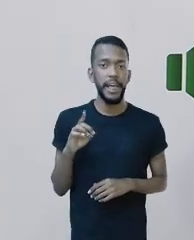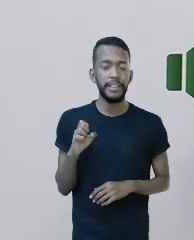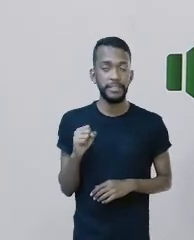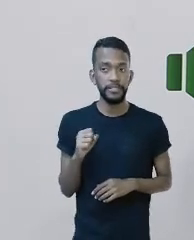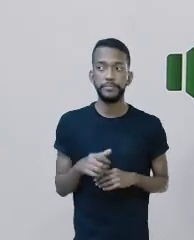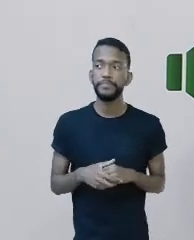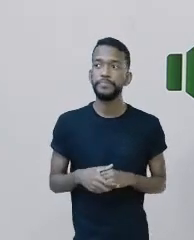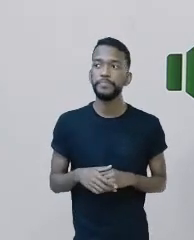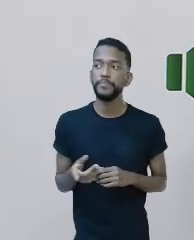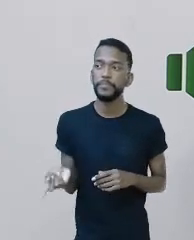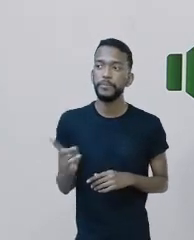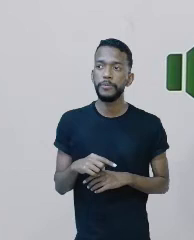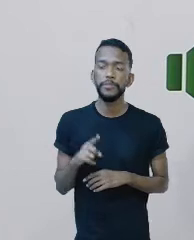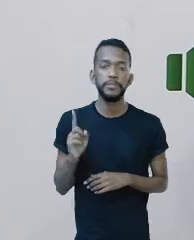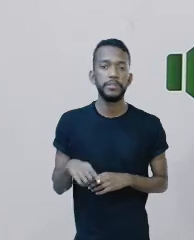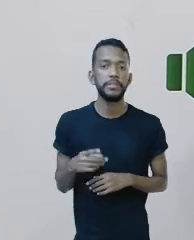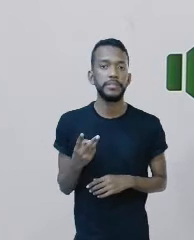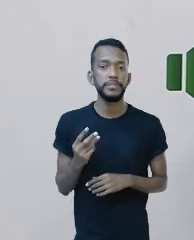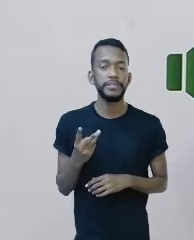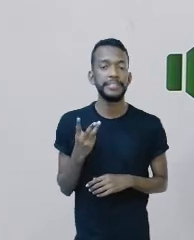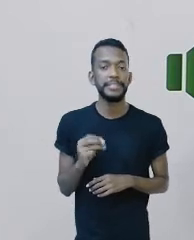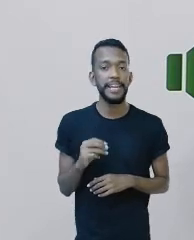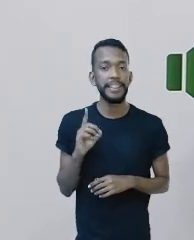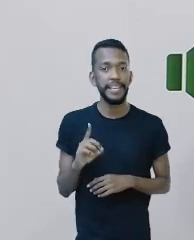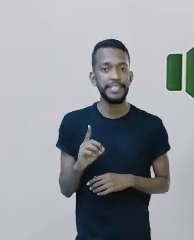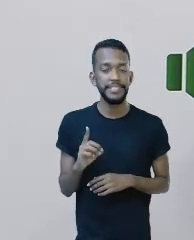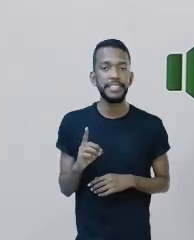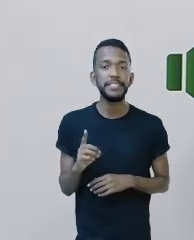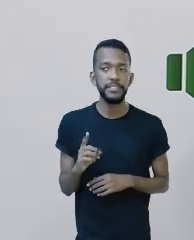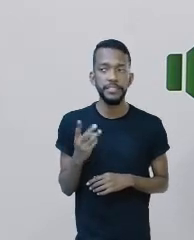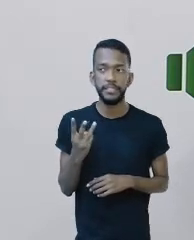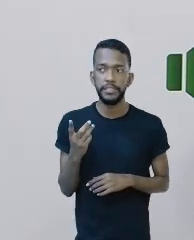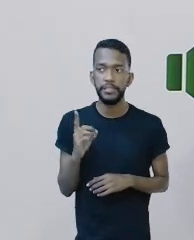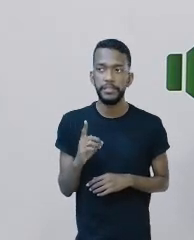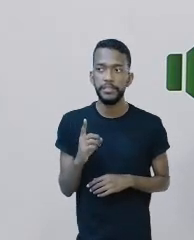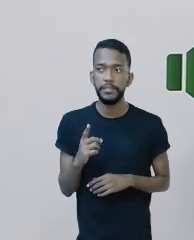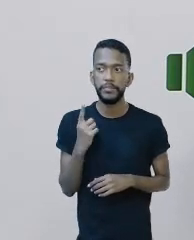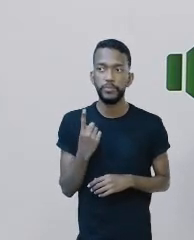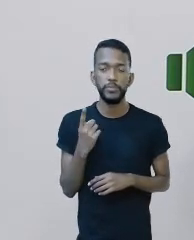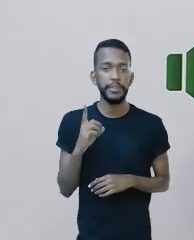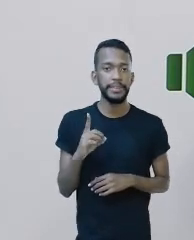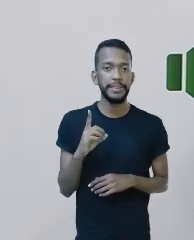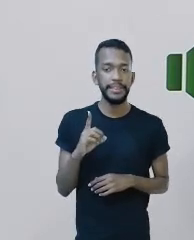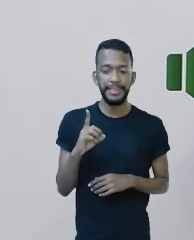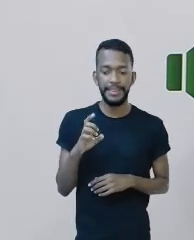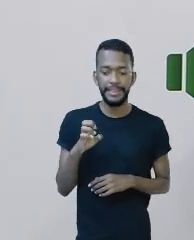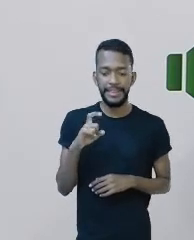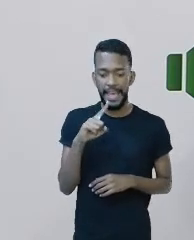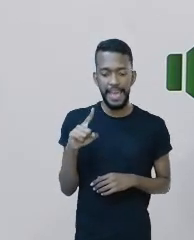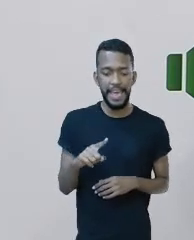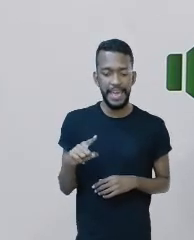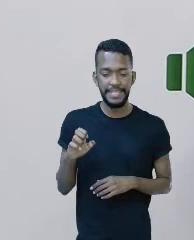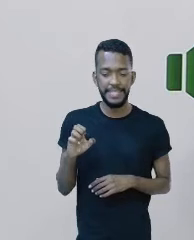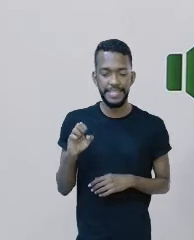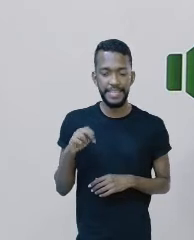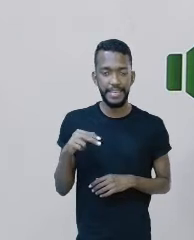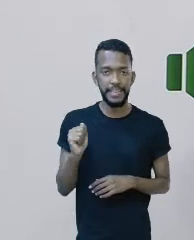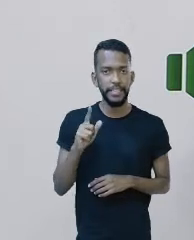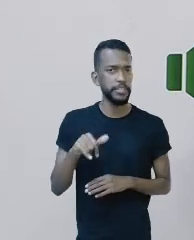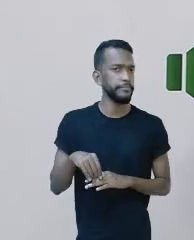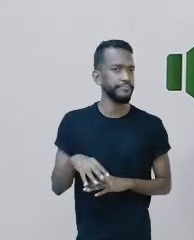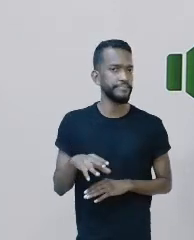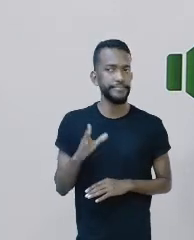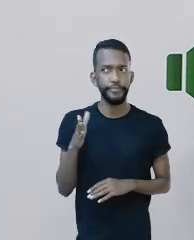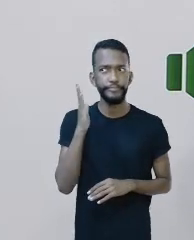unidades. Aí o próximo número, 3 dezenas. 3 dezenas, uma dezena. Olha o nome já dizendo, dando a dica